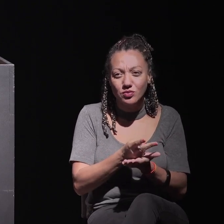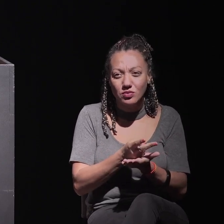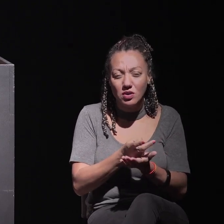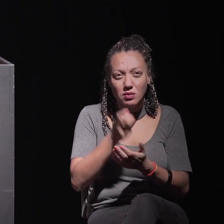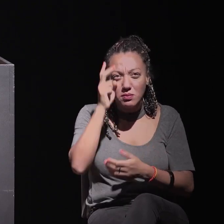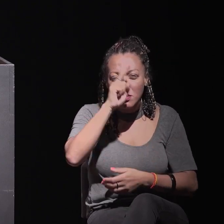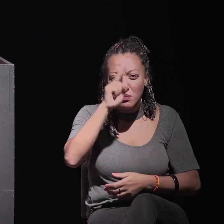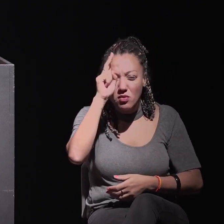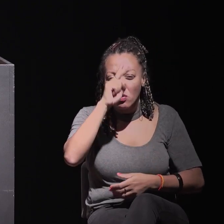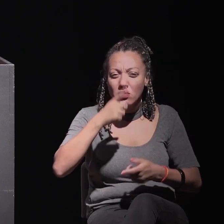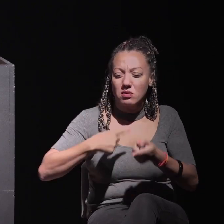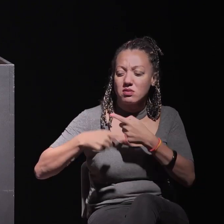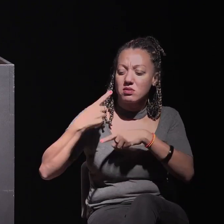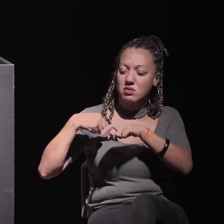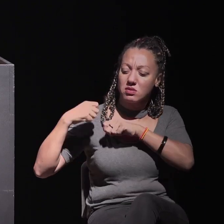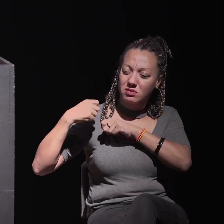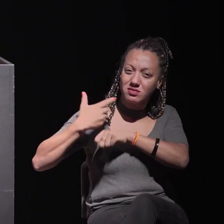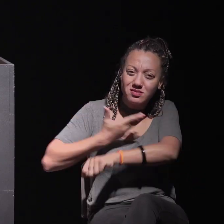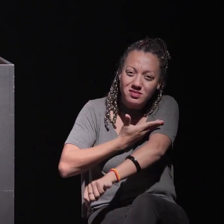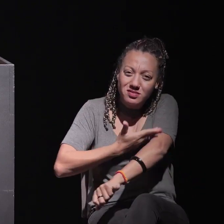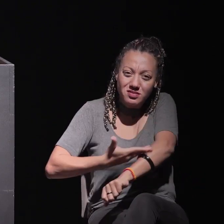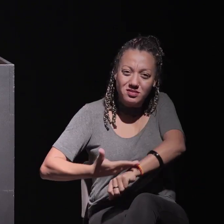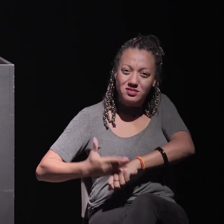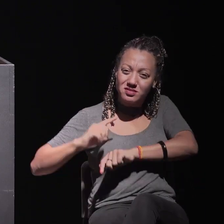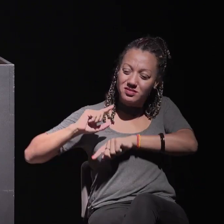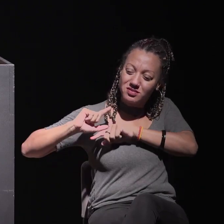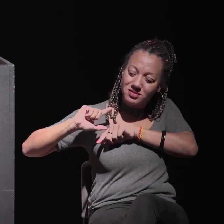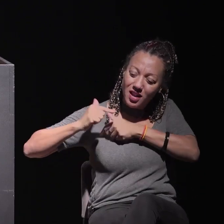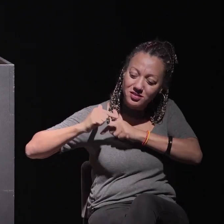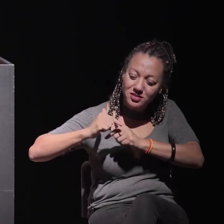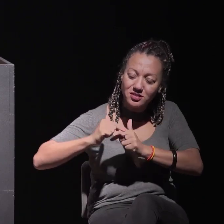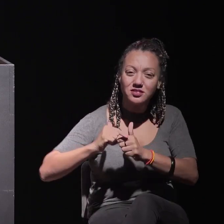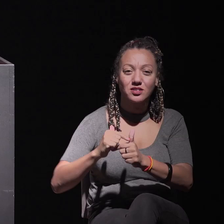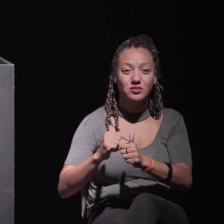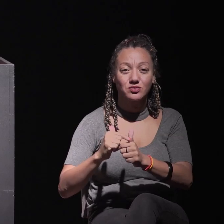e tradições que poderiam ter se perdido com o processo da